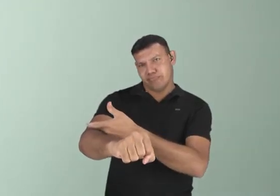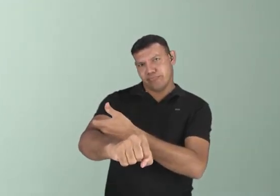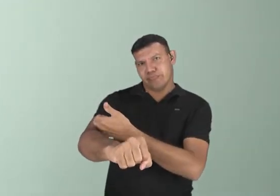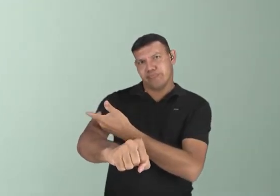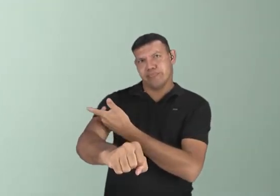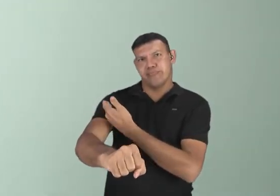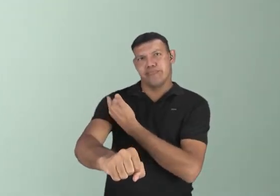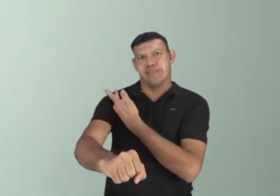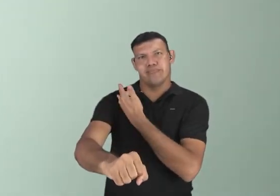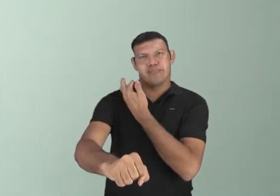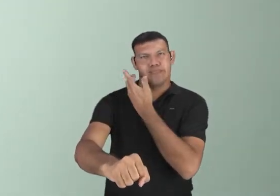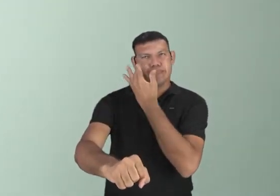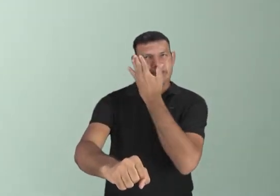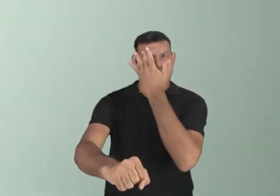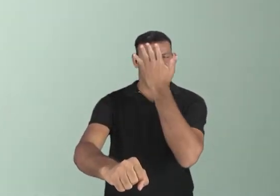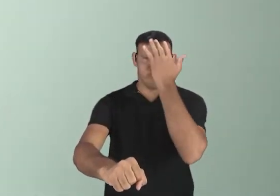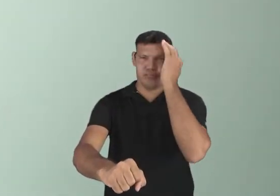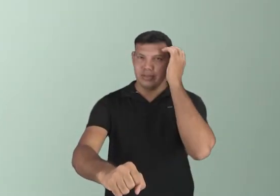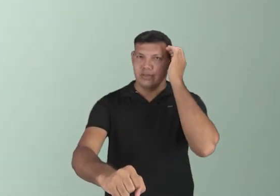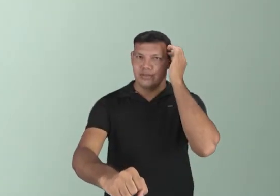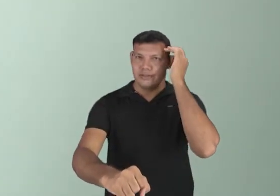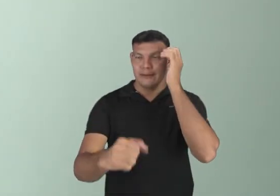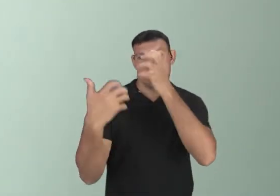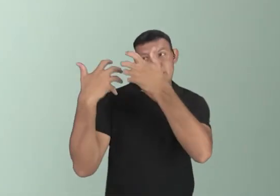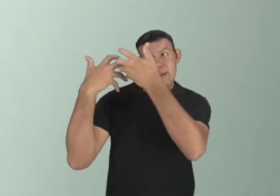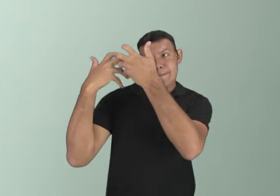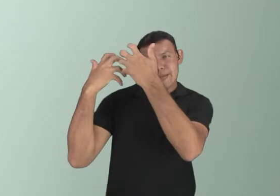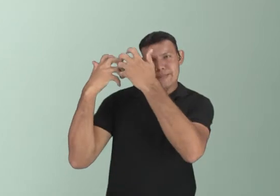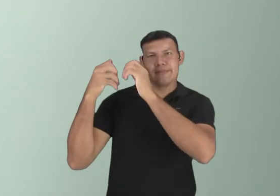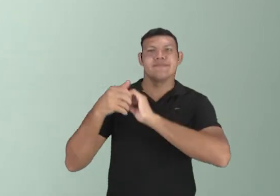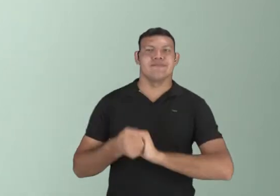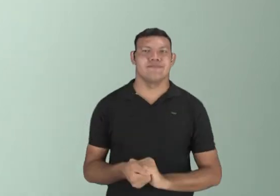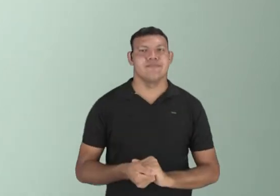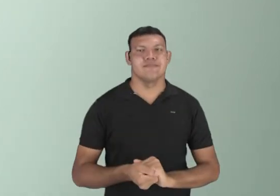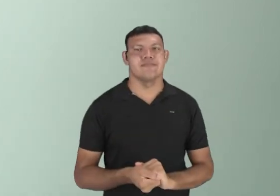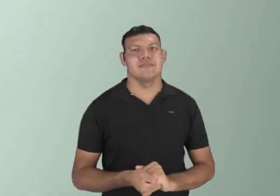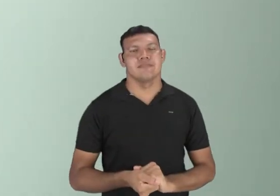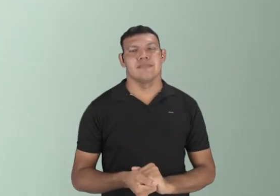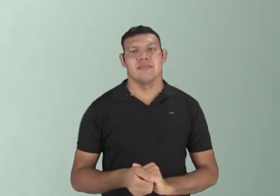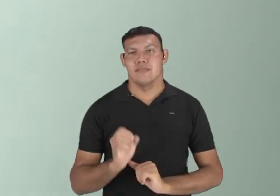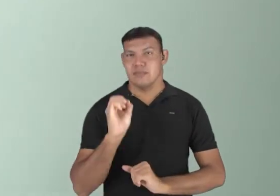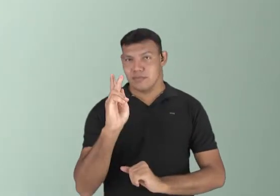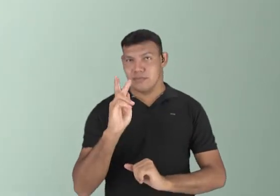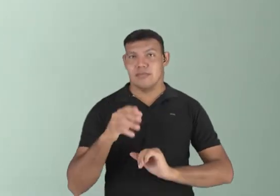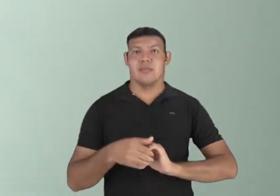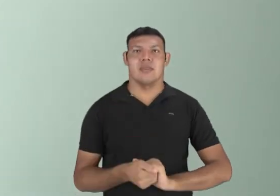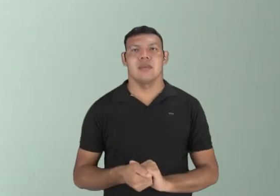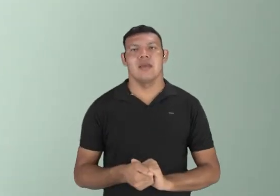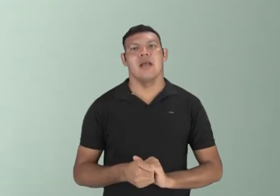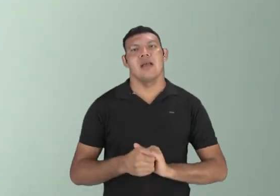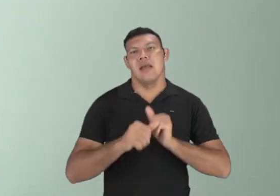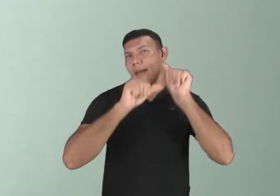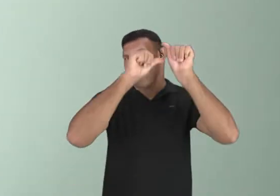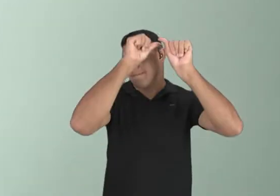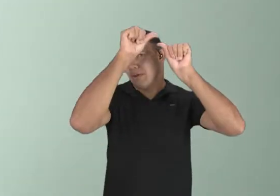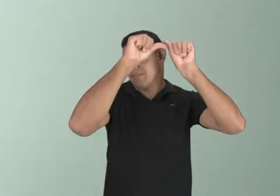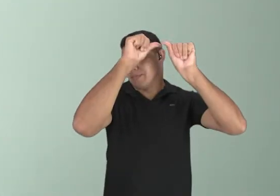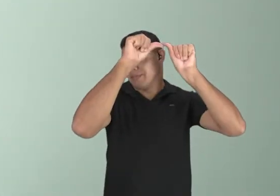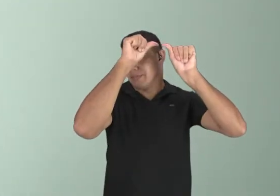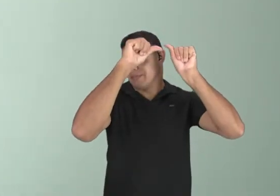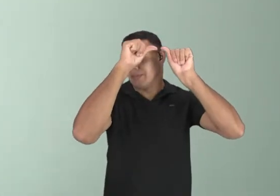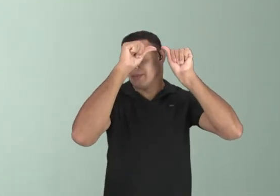né, transformam em estímulo e levam essa informação até o meu cérebro, ok? E transforma isso em impulso